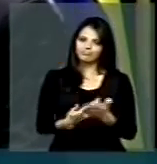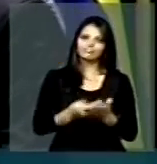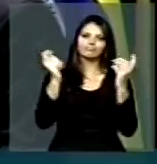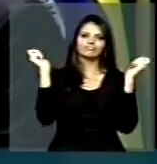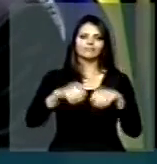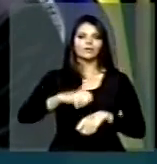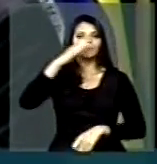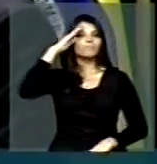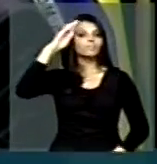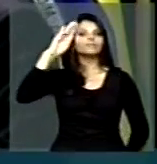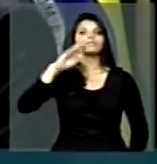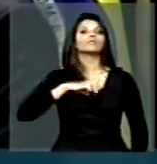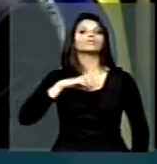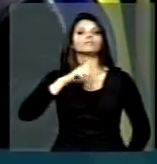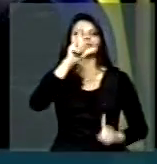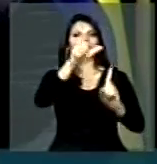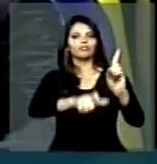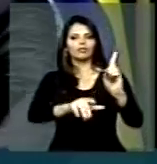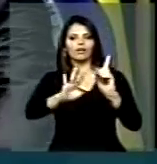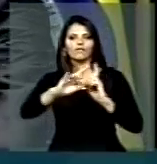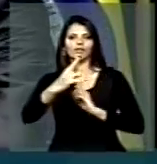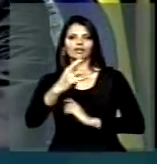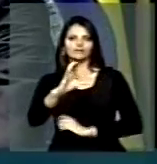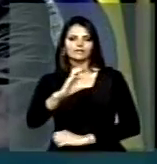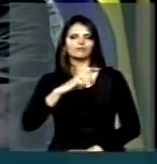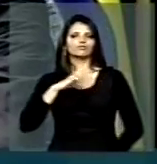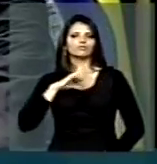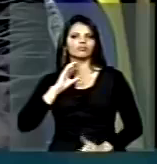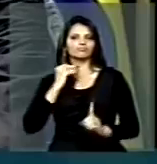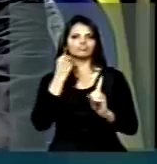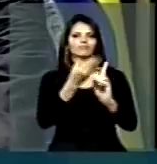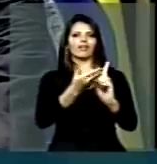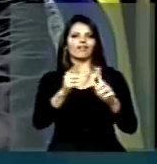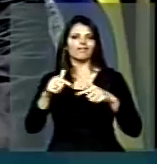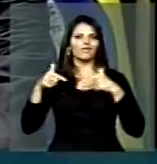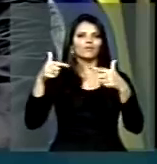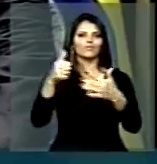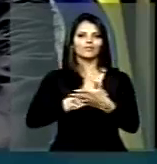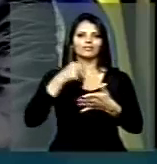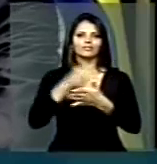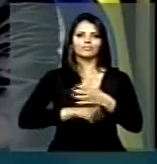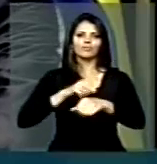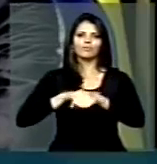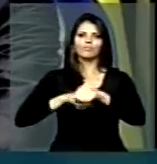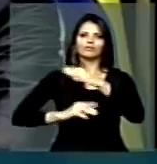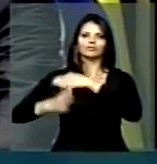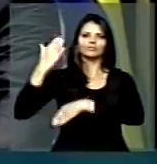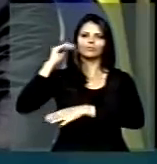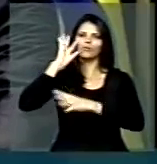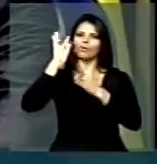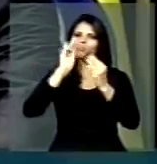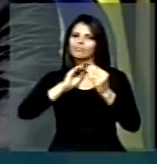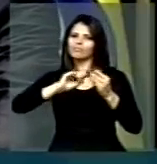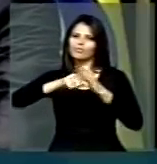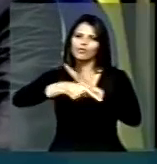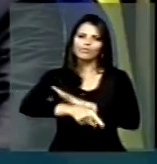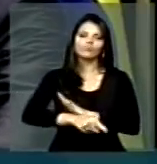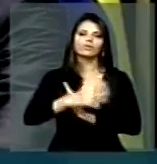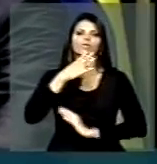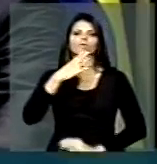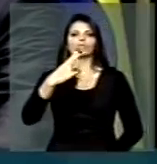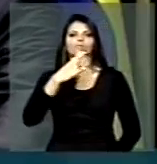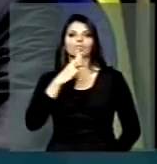E o principal, com ele, acrescentamos à luta daquele momento uma profunda compreensão sobre as mazelas do